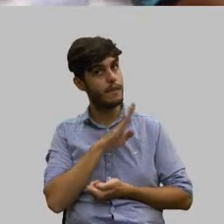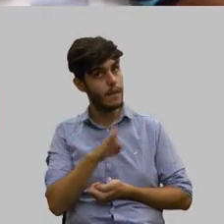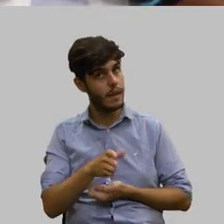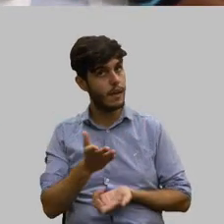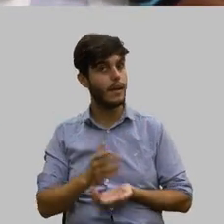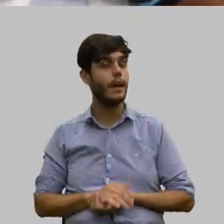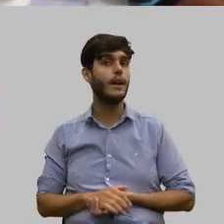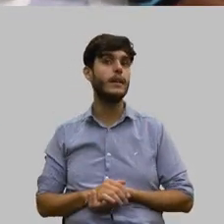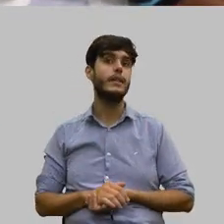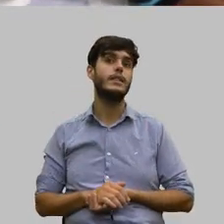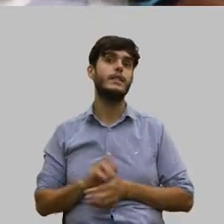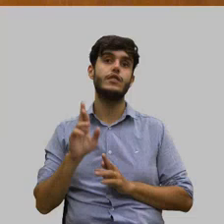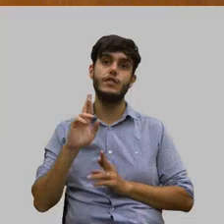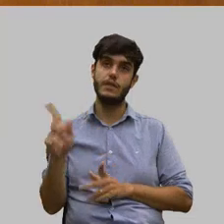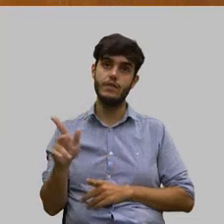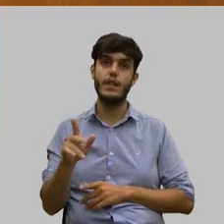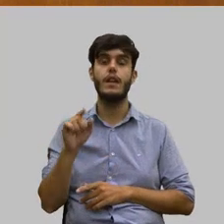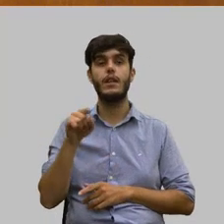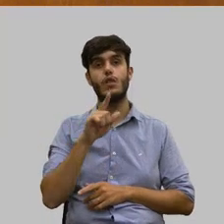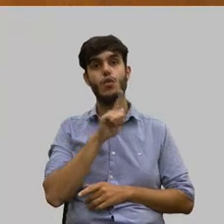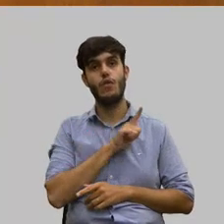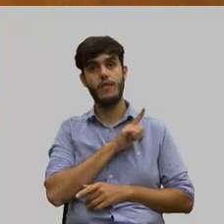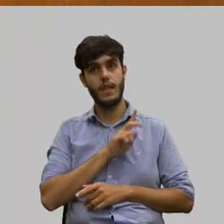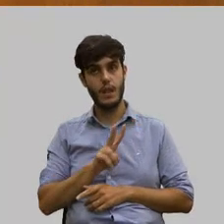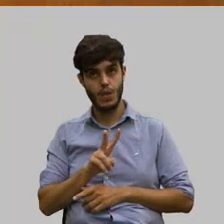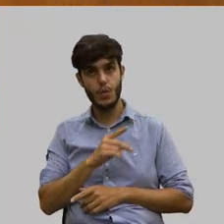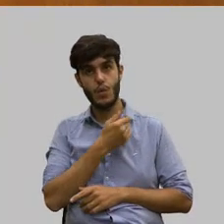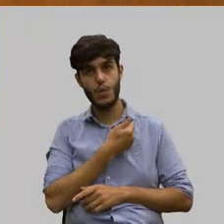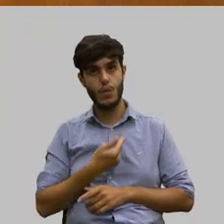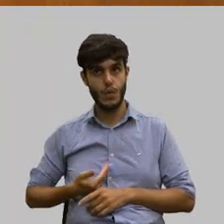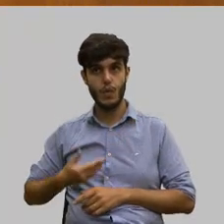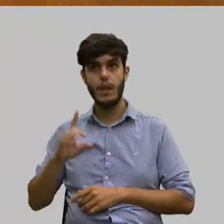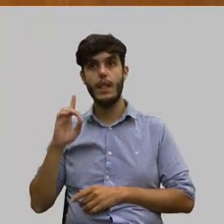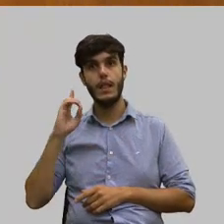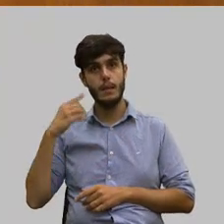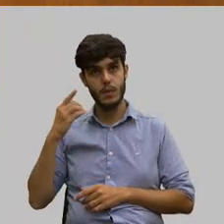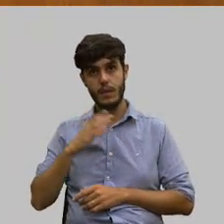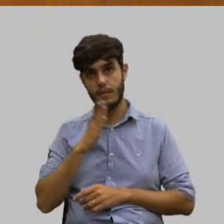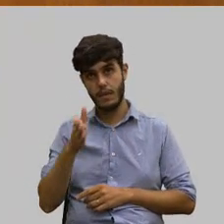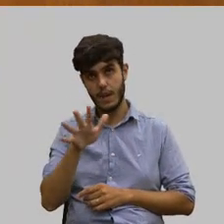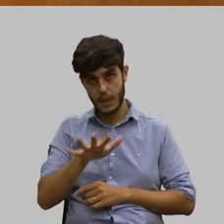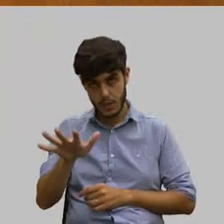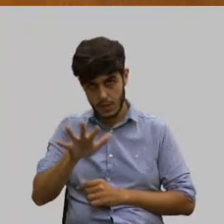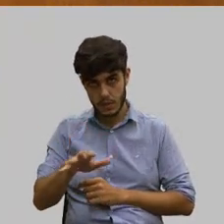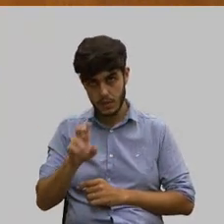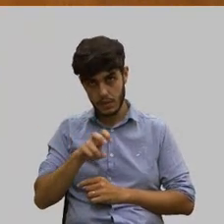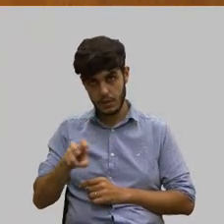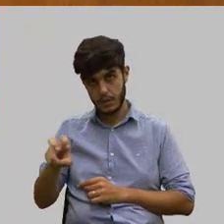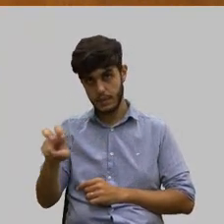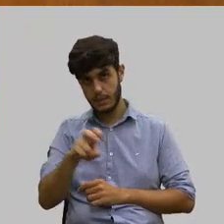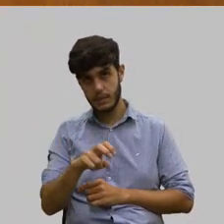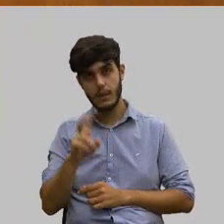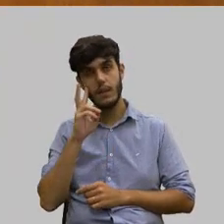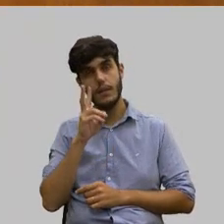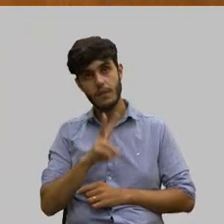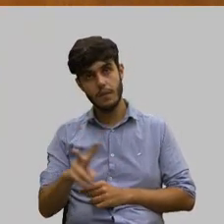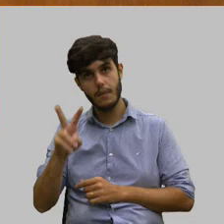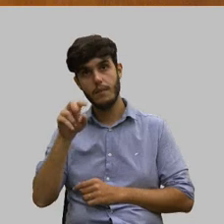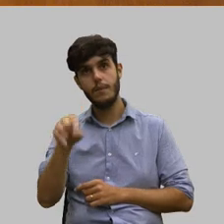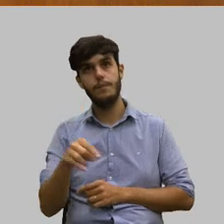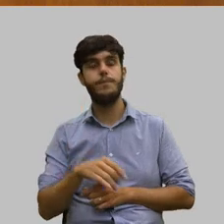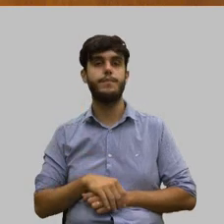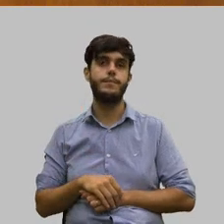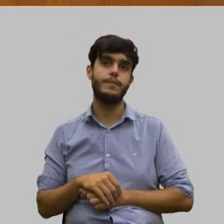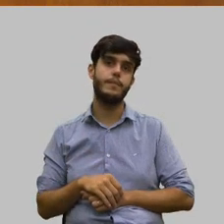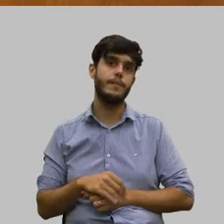Diferentemente do governador o deputado vai o senhor vai lá na região do Senhor lá ó e roda aquela ponta todinha do Leste ali